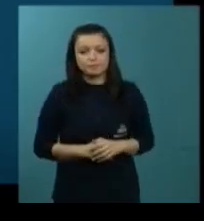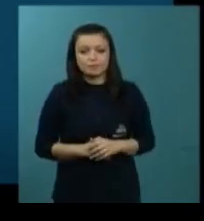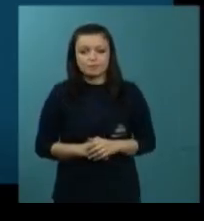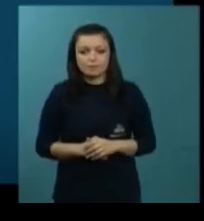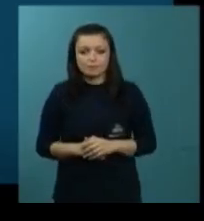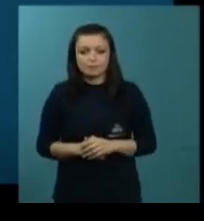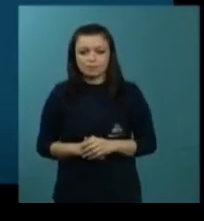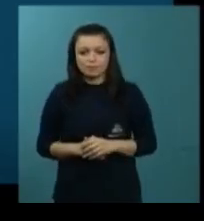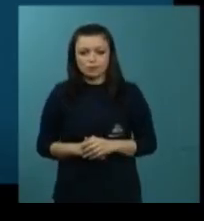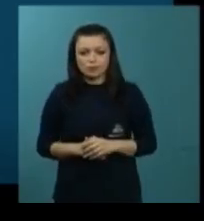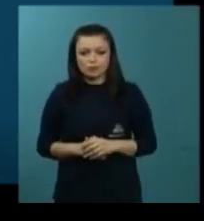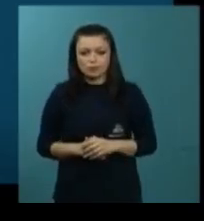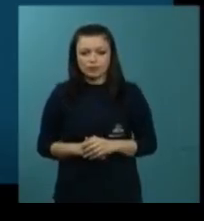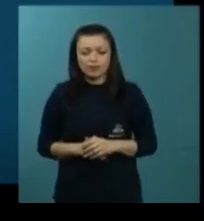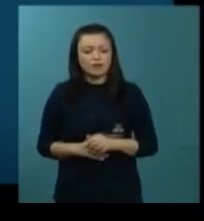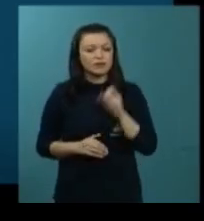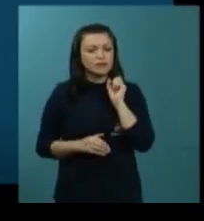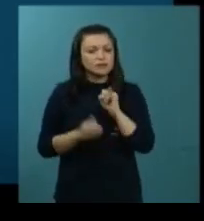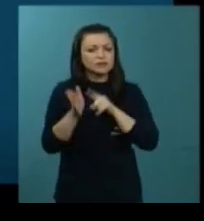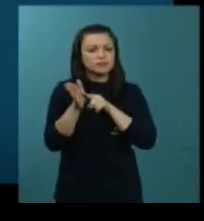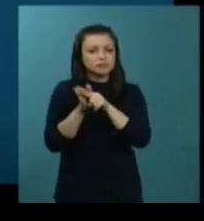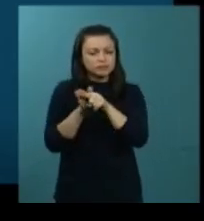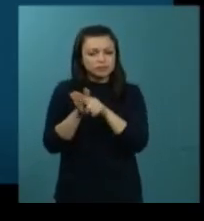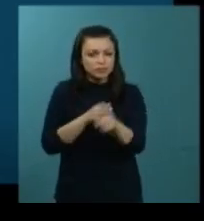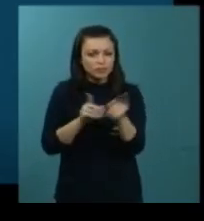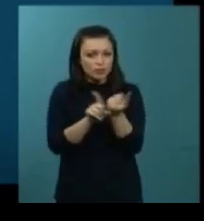Fazendo uma análise ao contrário,